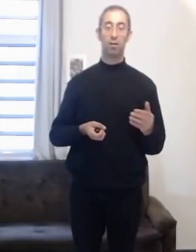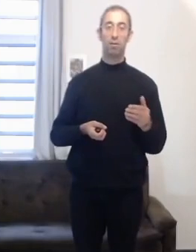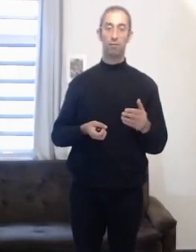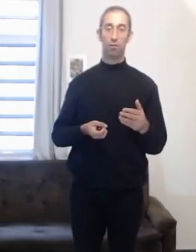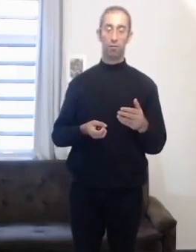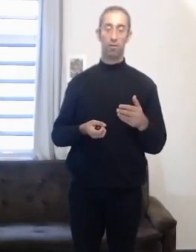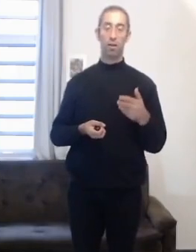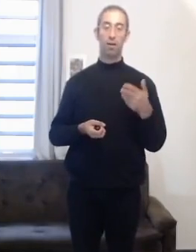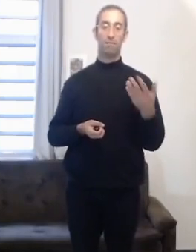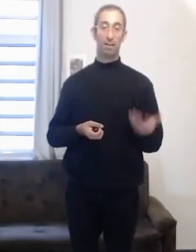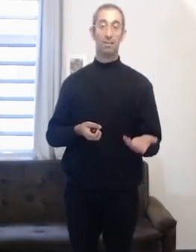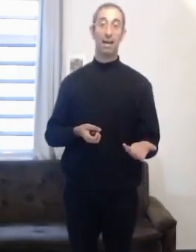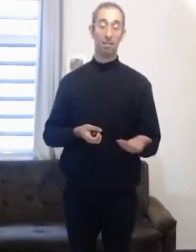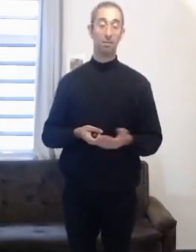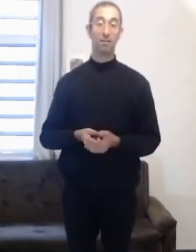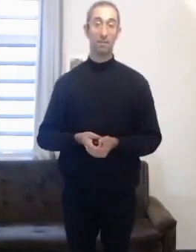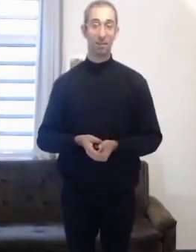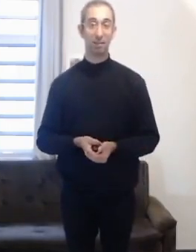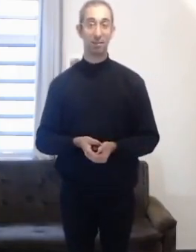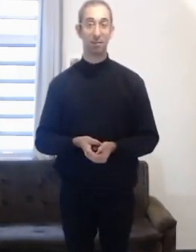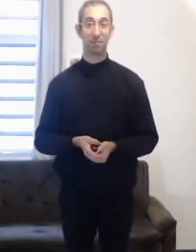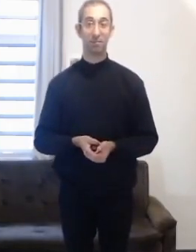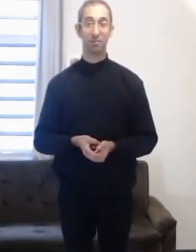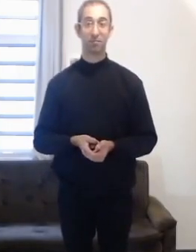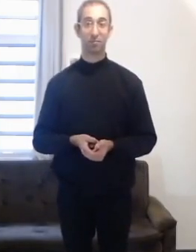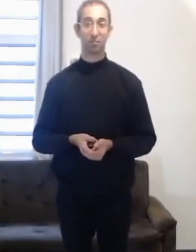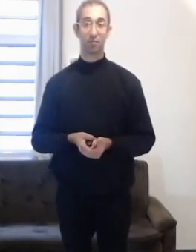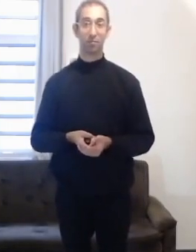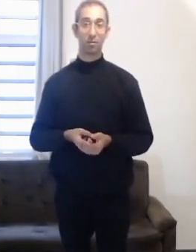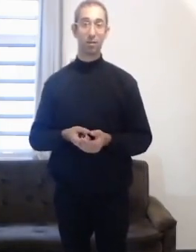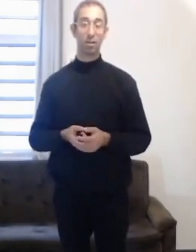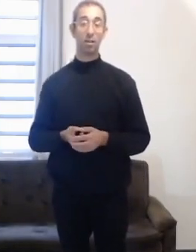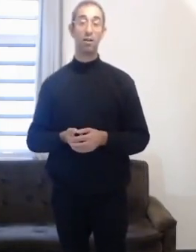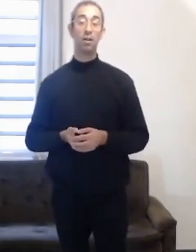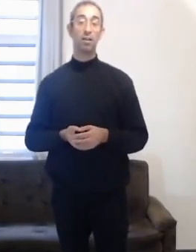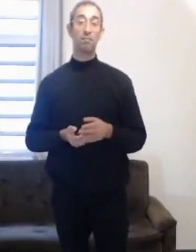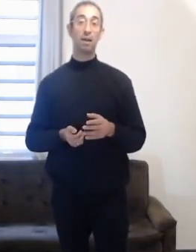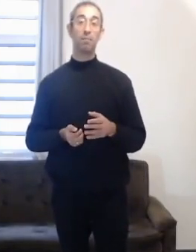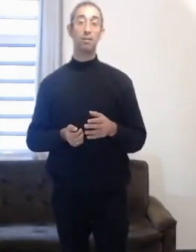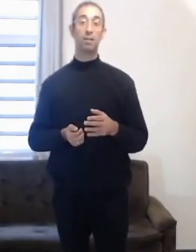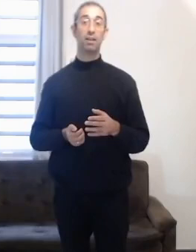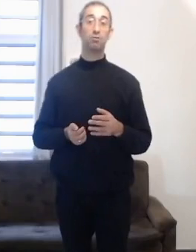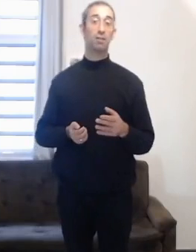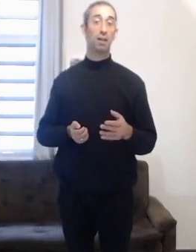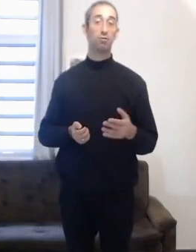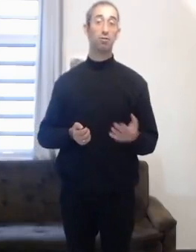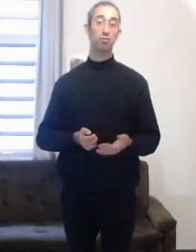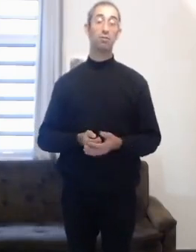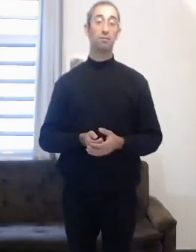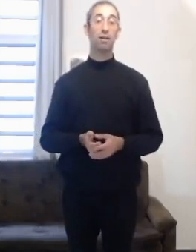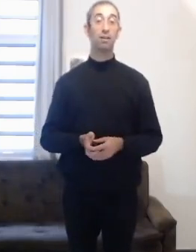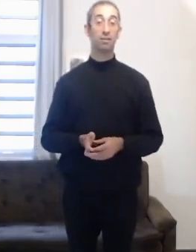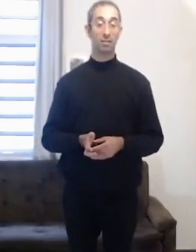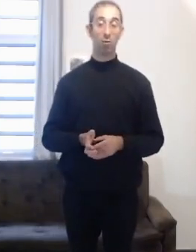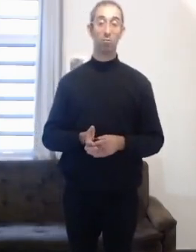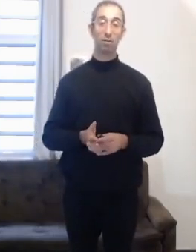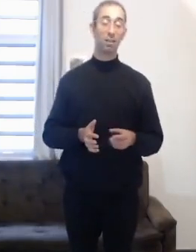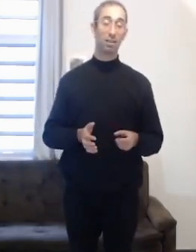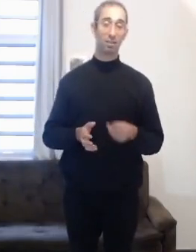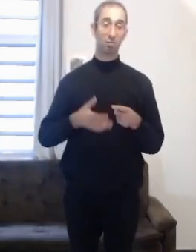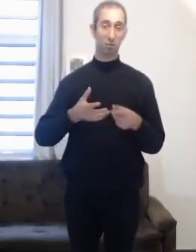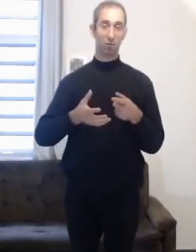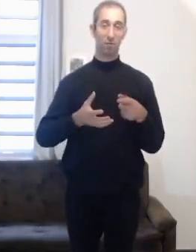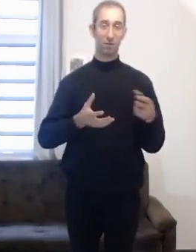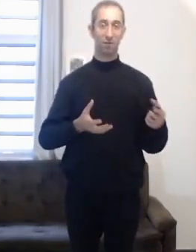hipótese não for validada pela pesquisa? E também pode ter resultados de estudos semelhantes, que é algo